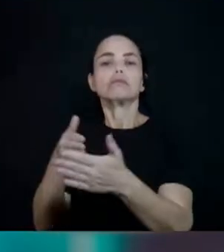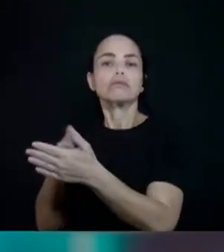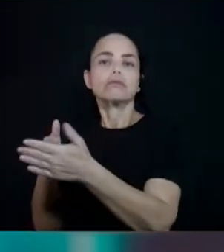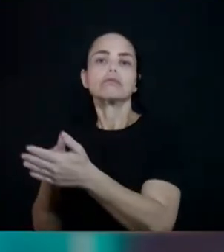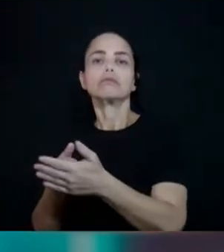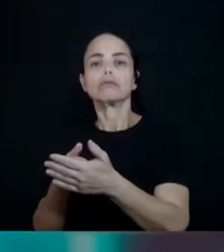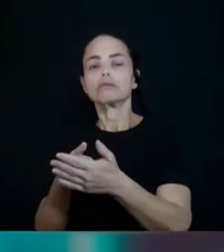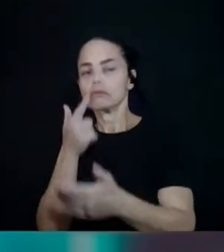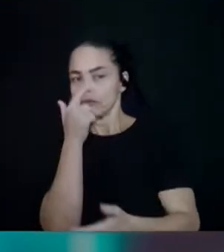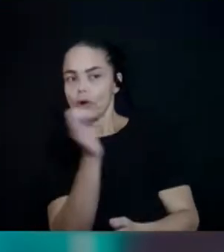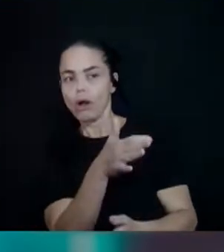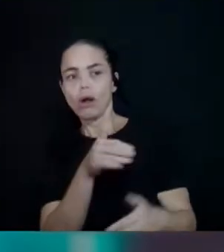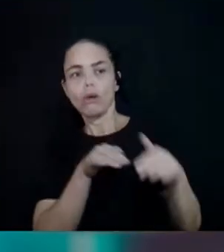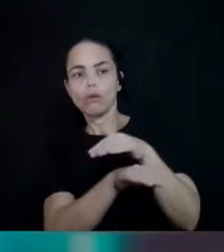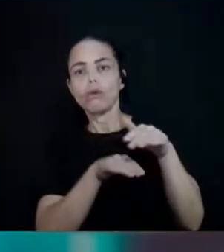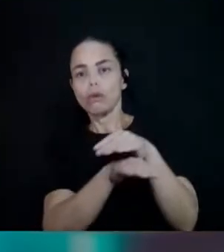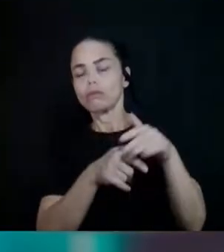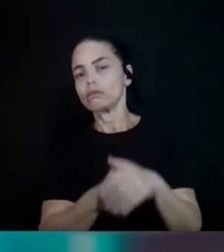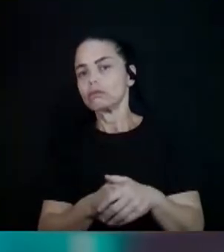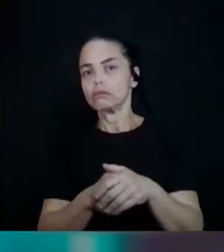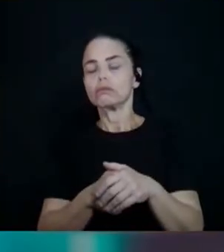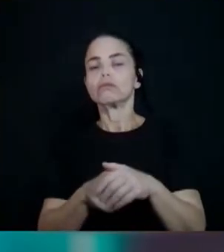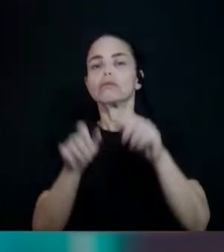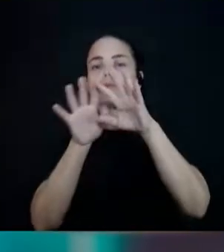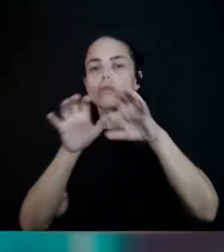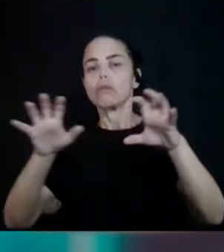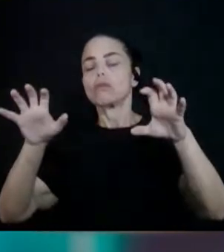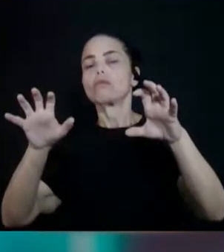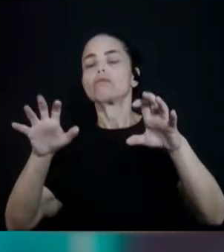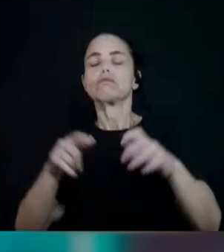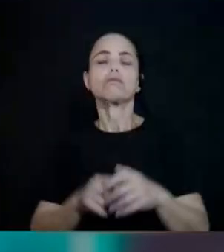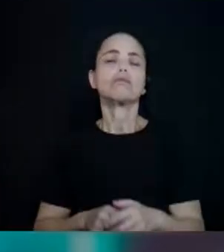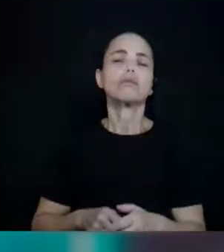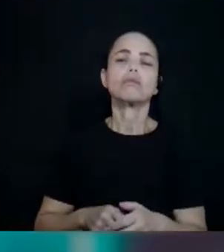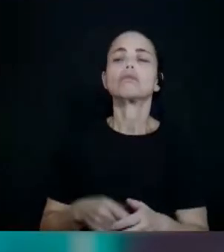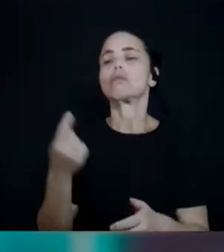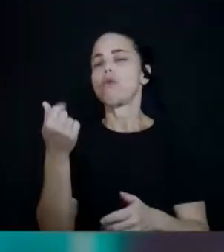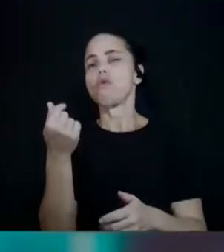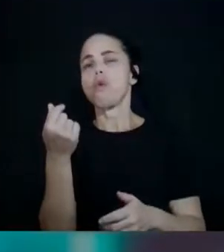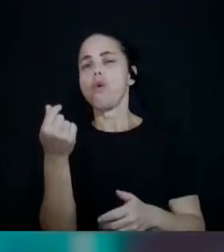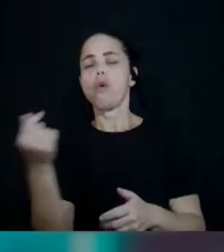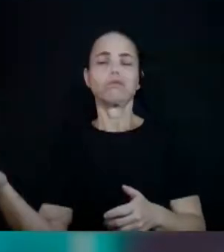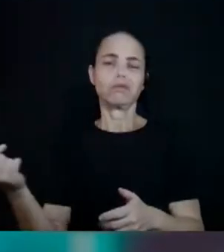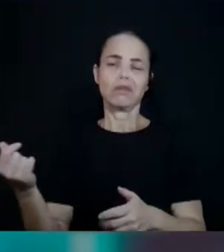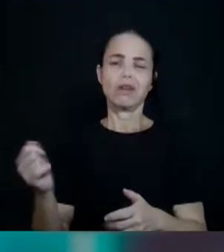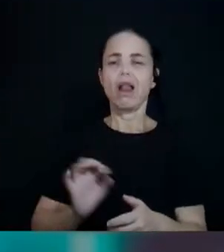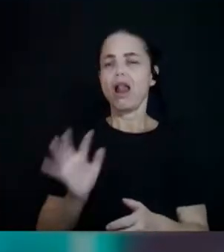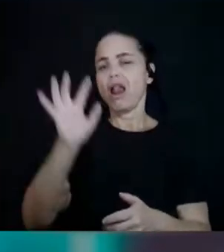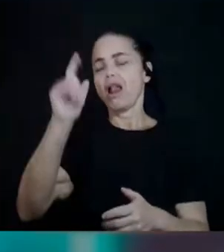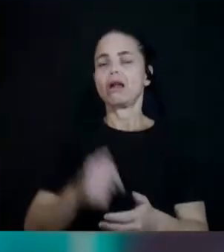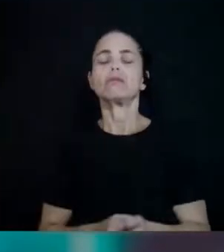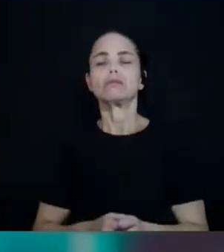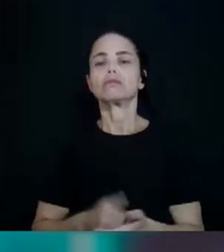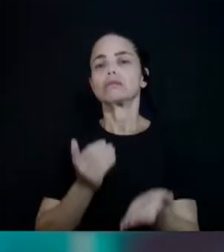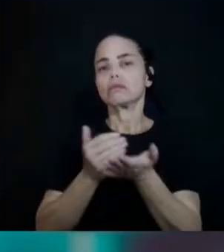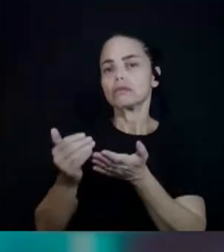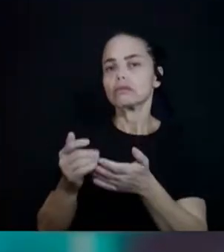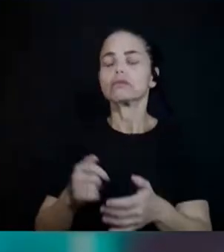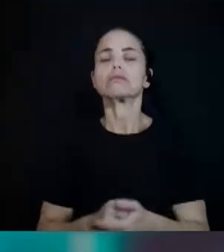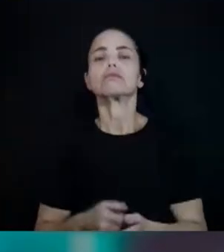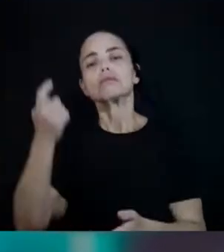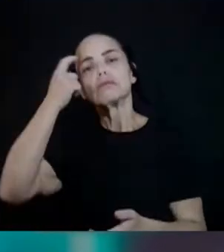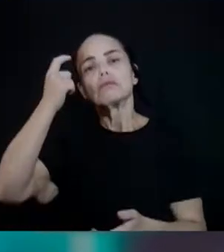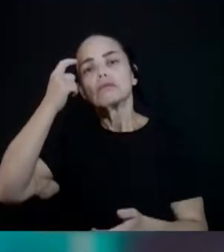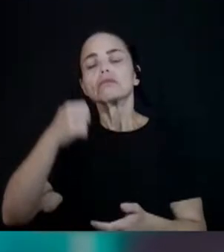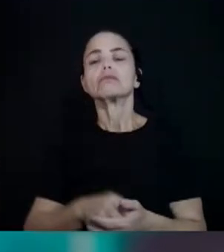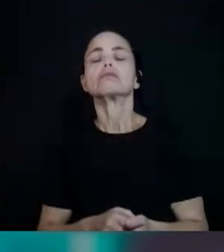coisas guardadas nessa nuvem que, na realidade, é física. E custa muito caro. Então, a gente está começando agora a pensar isso. De fato,